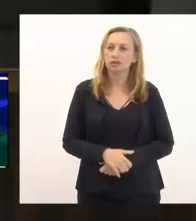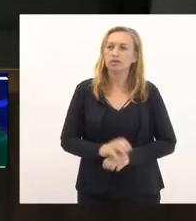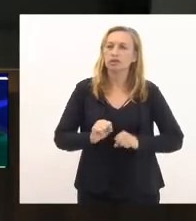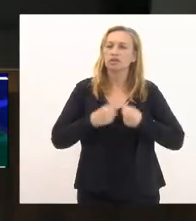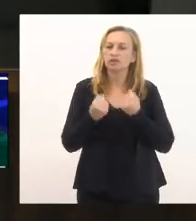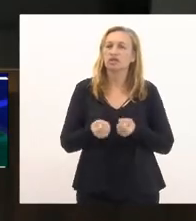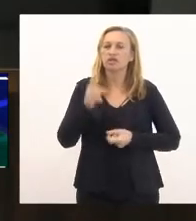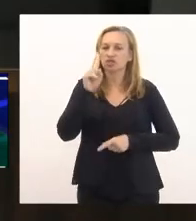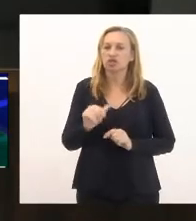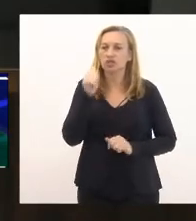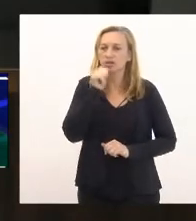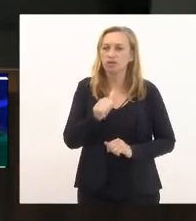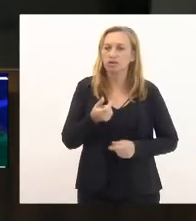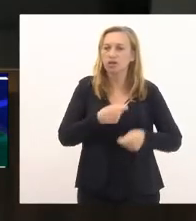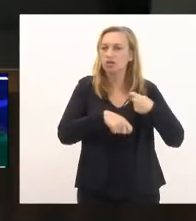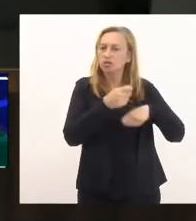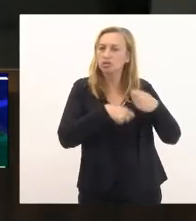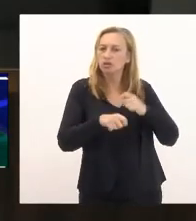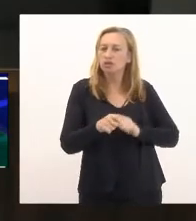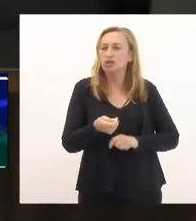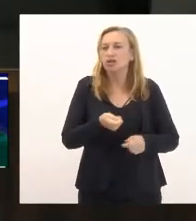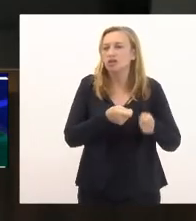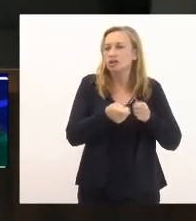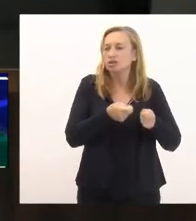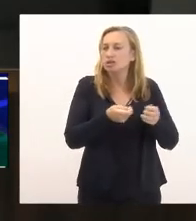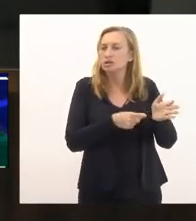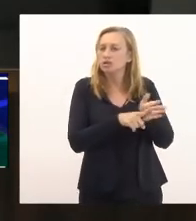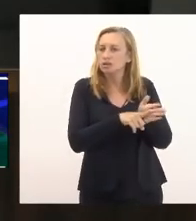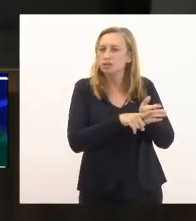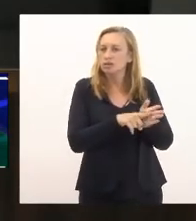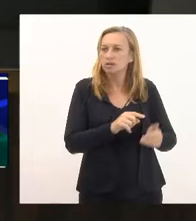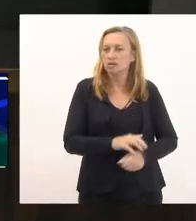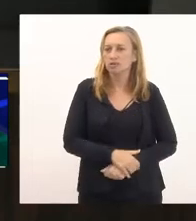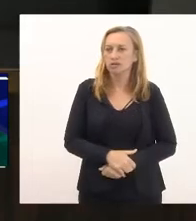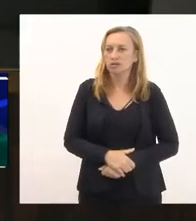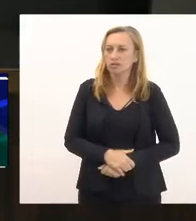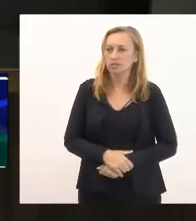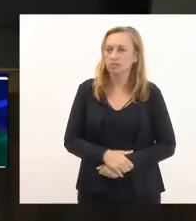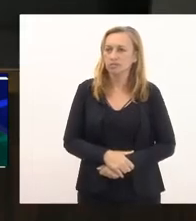Defesa do Direito da Mulher, de Economia e do Comércio, de Orçamento, Finanças, Fiscalização Financeira e Controle.